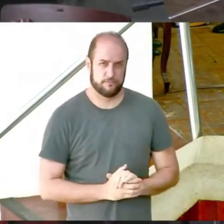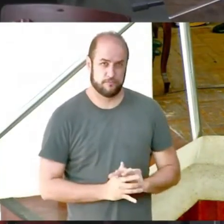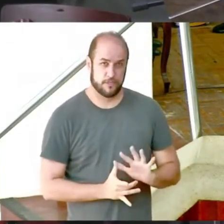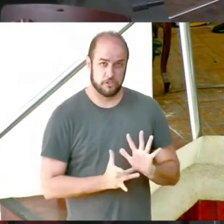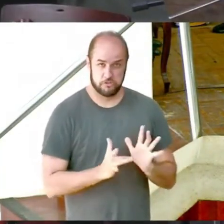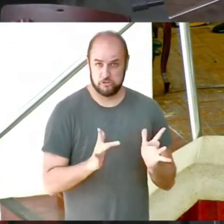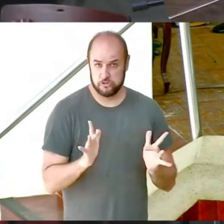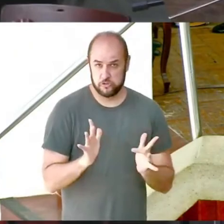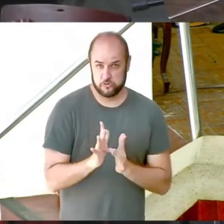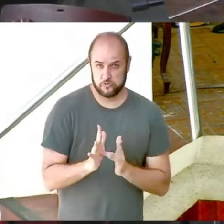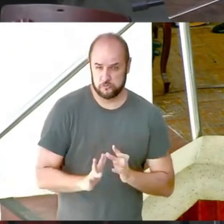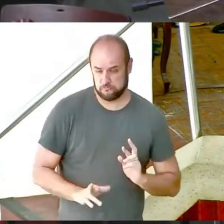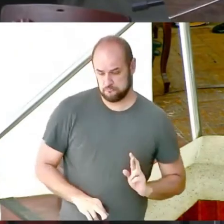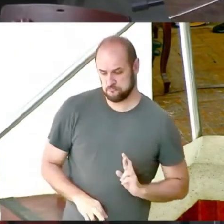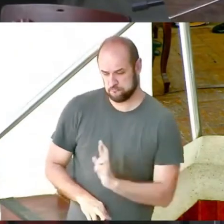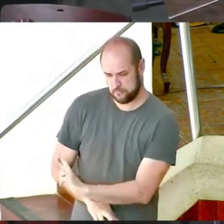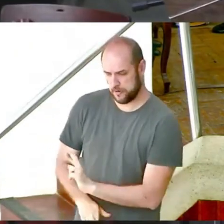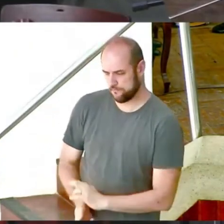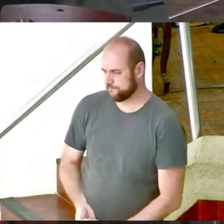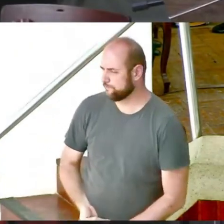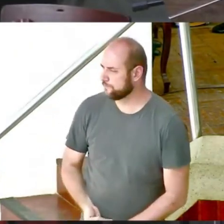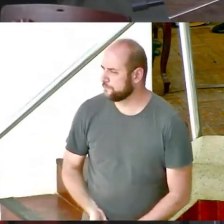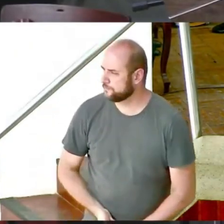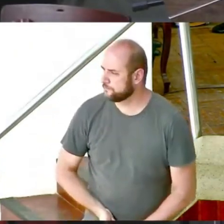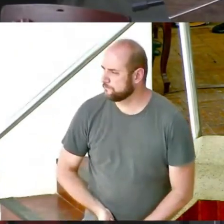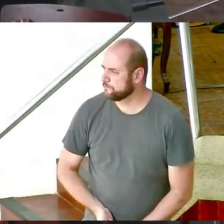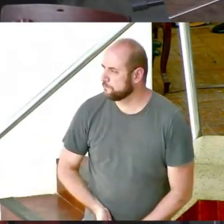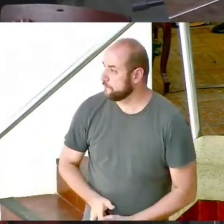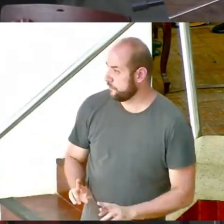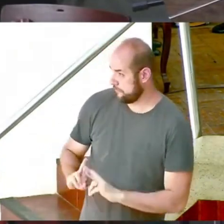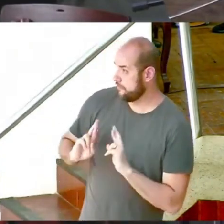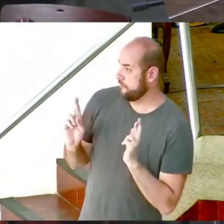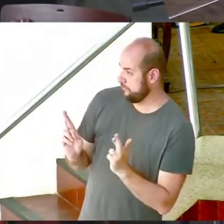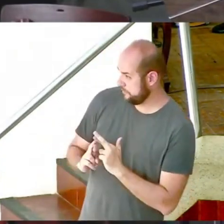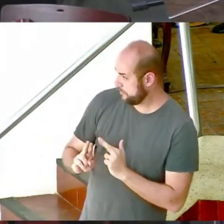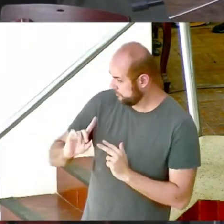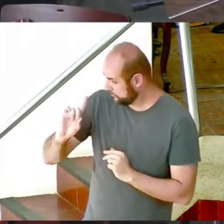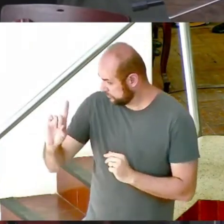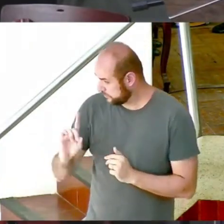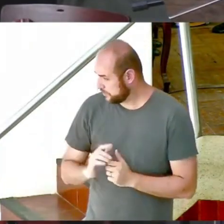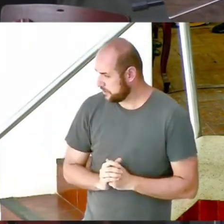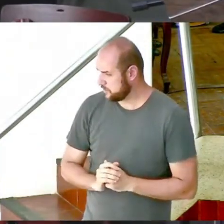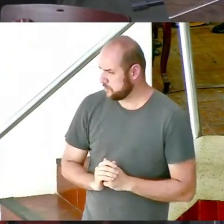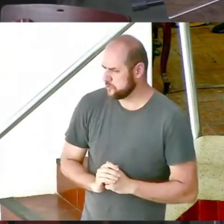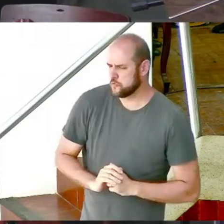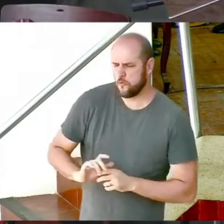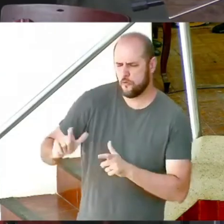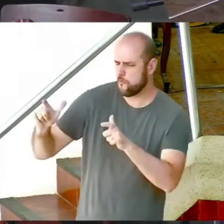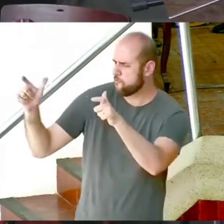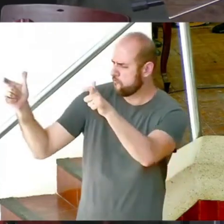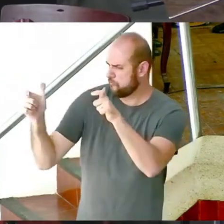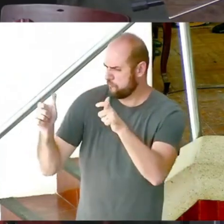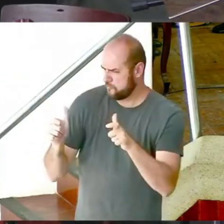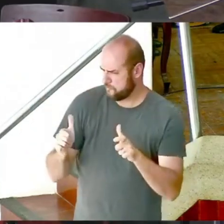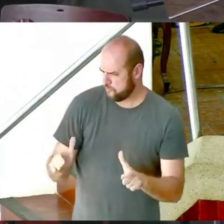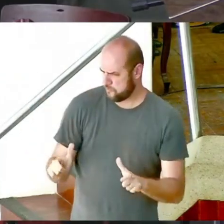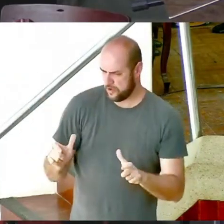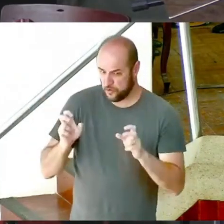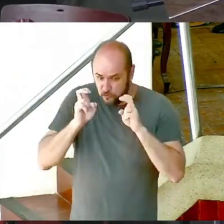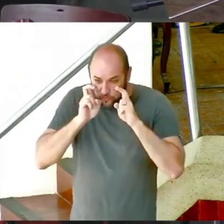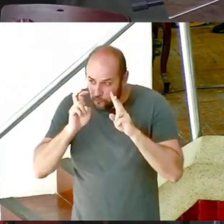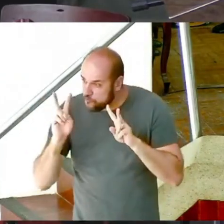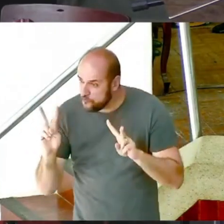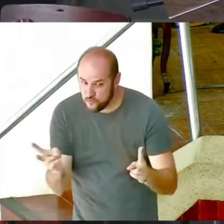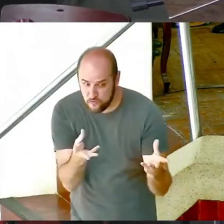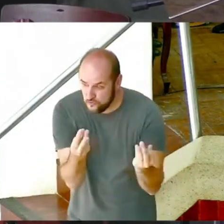Jesus lhes respondeu: o reino de Deus não vem com uma visível